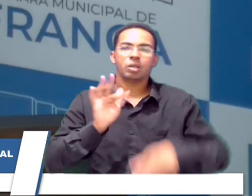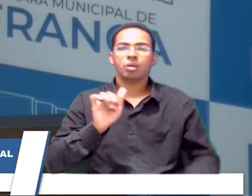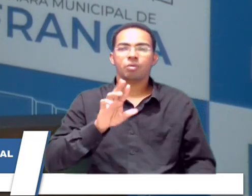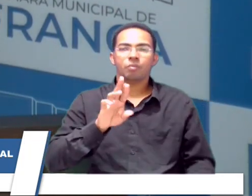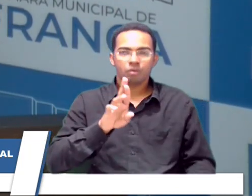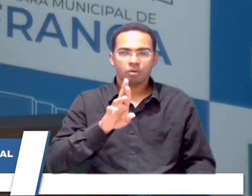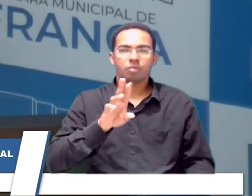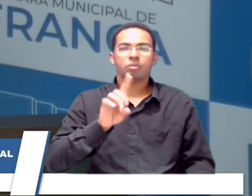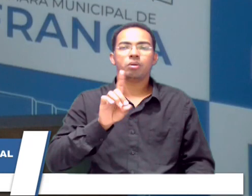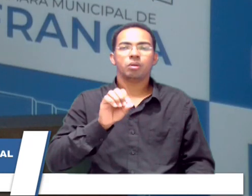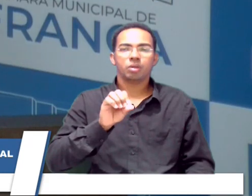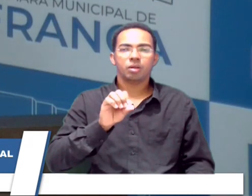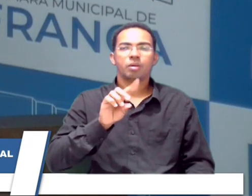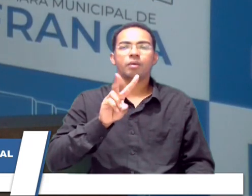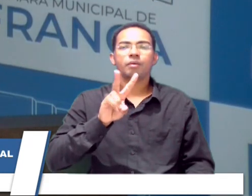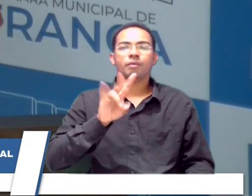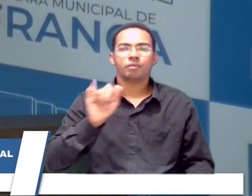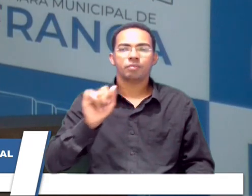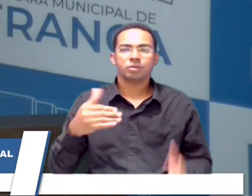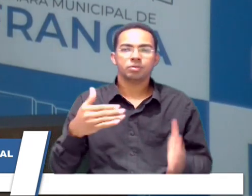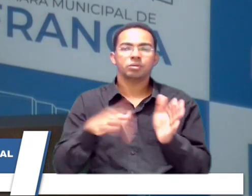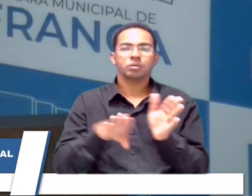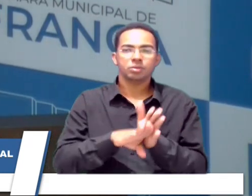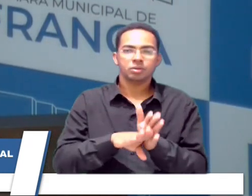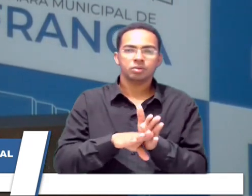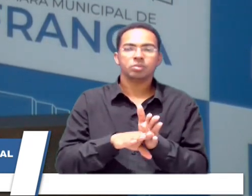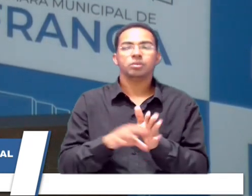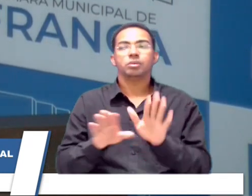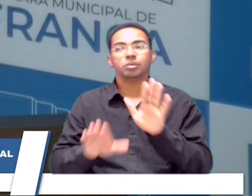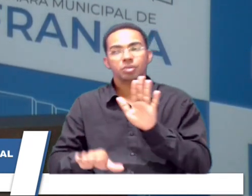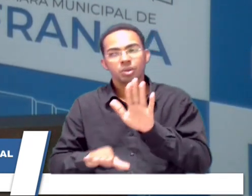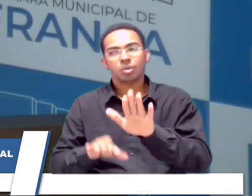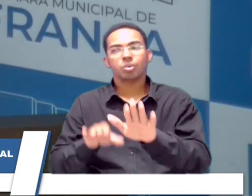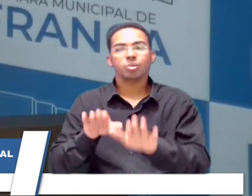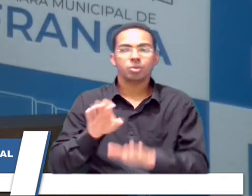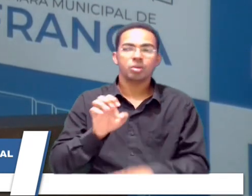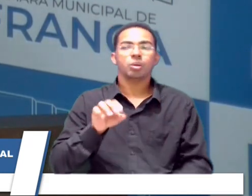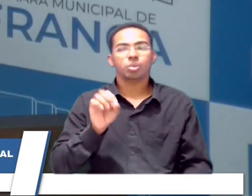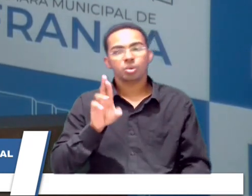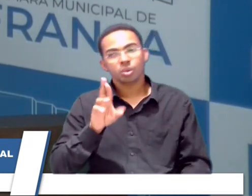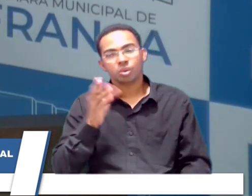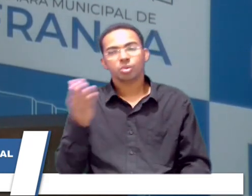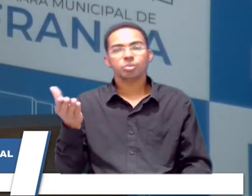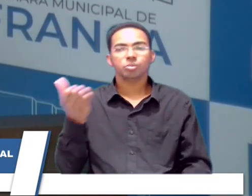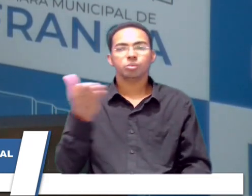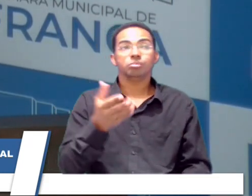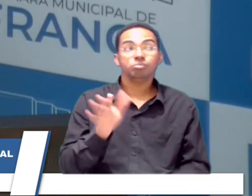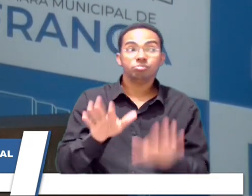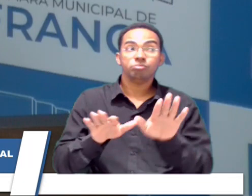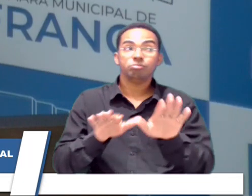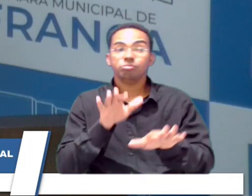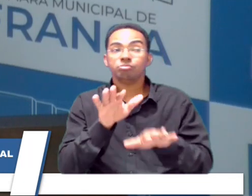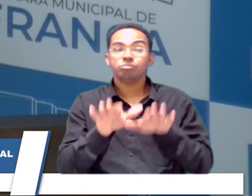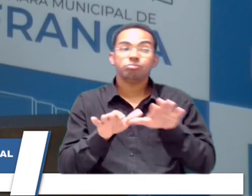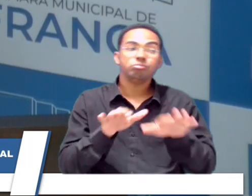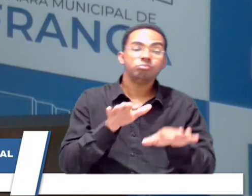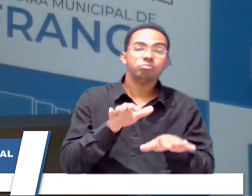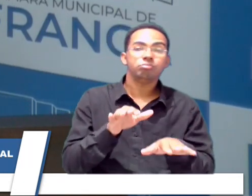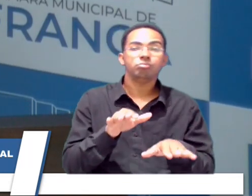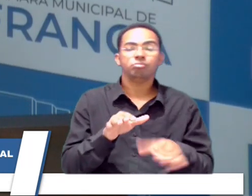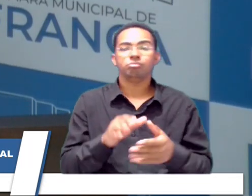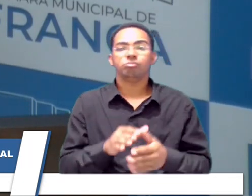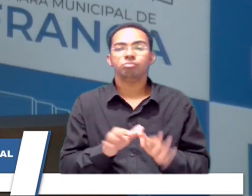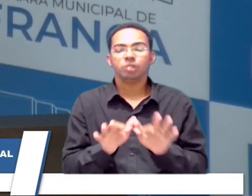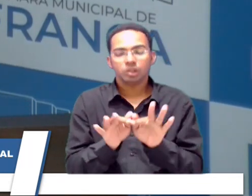né? Chegou lá de mansinho, o Enor, chegou lá como quem, né, na pura